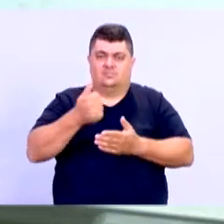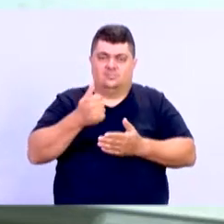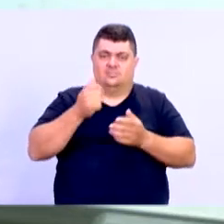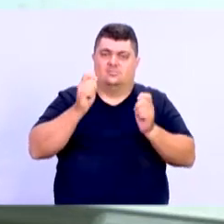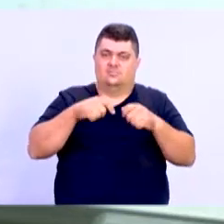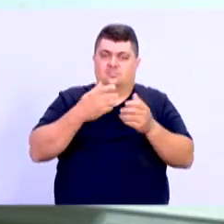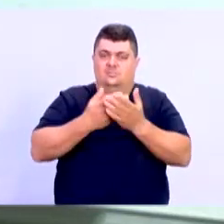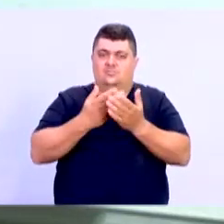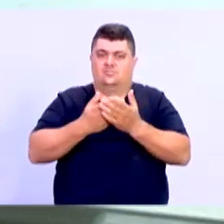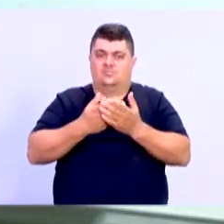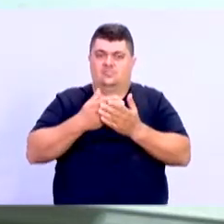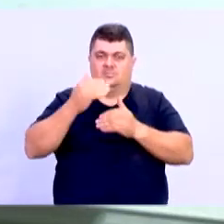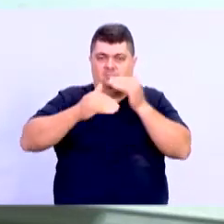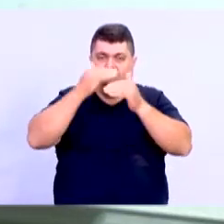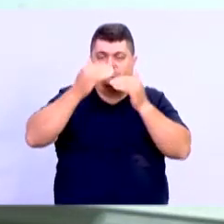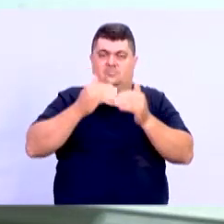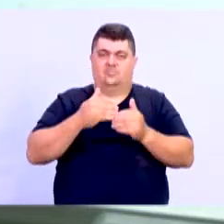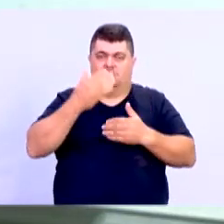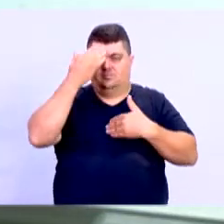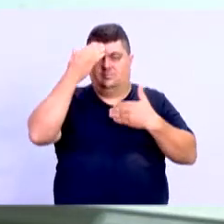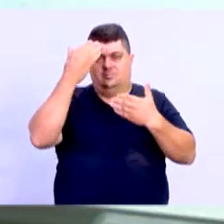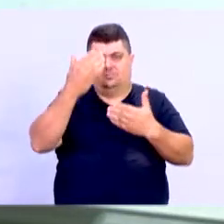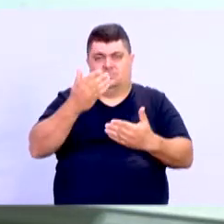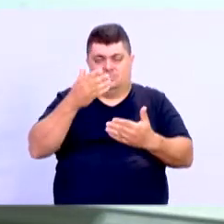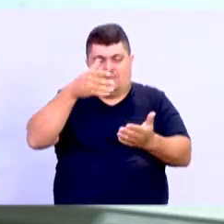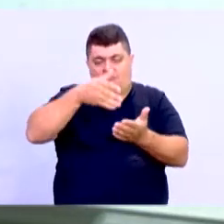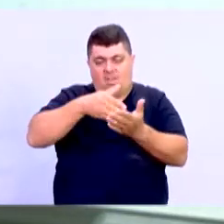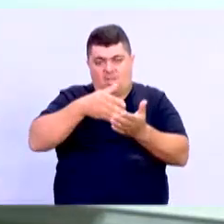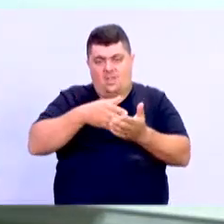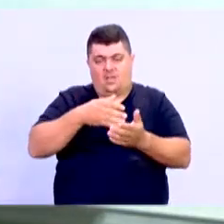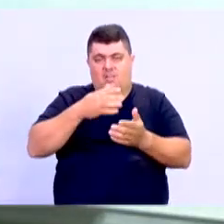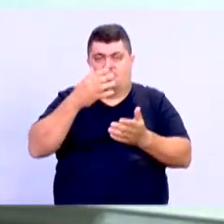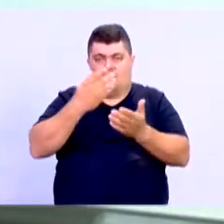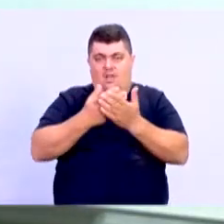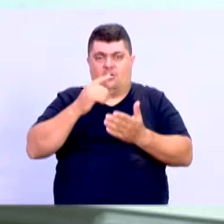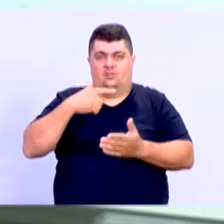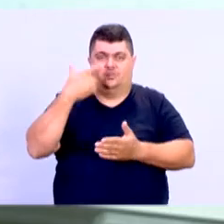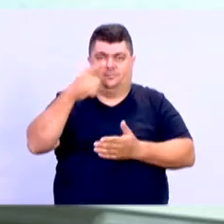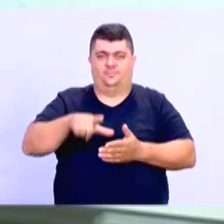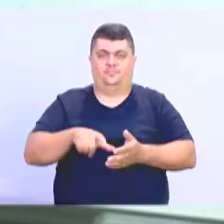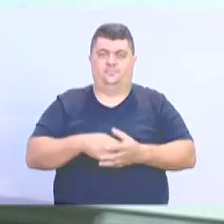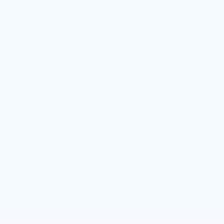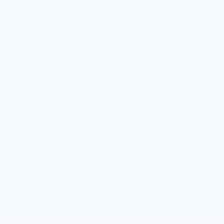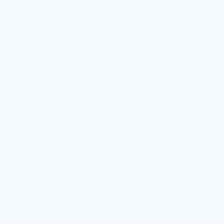vale a pena um aprimoramento. Muito obrigado e até a nossa próxima aula.